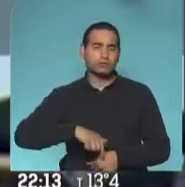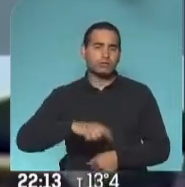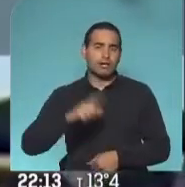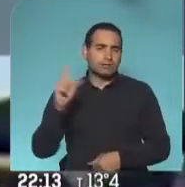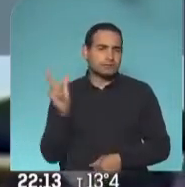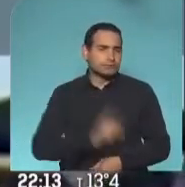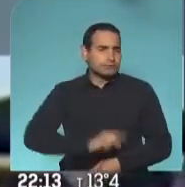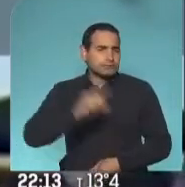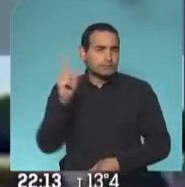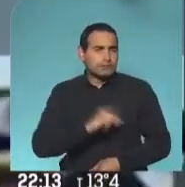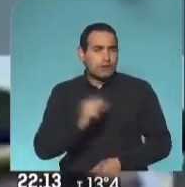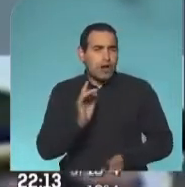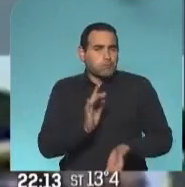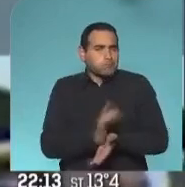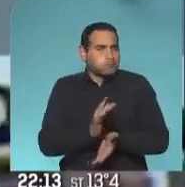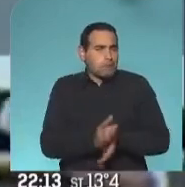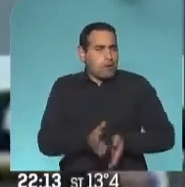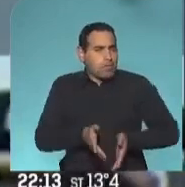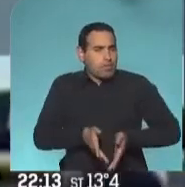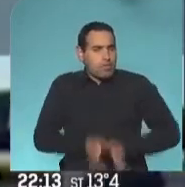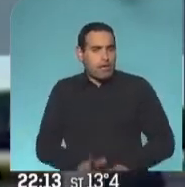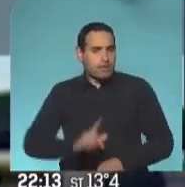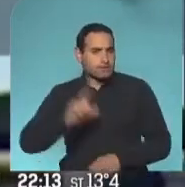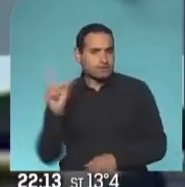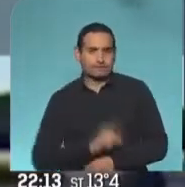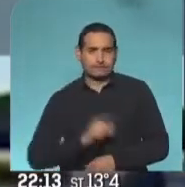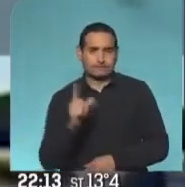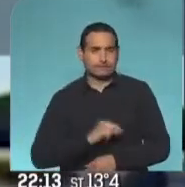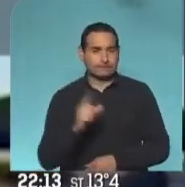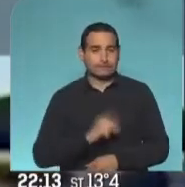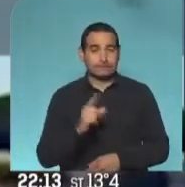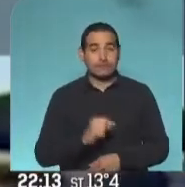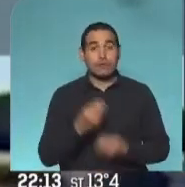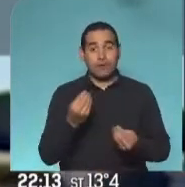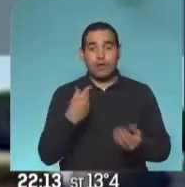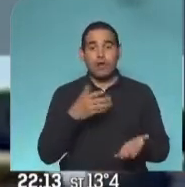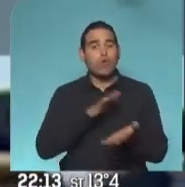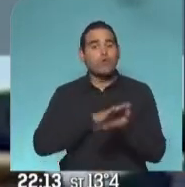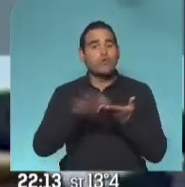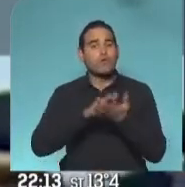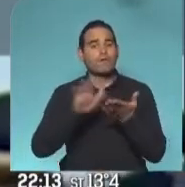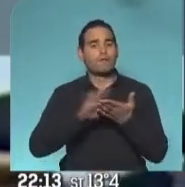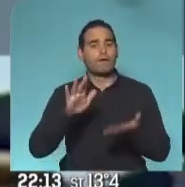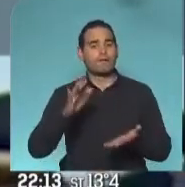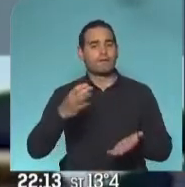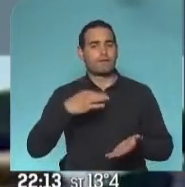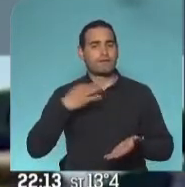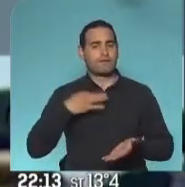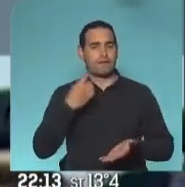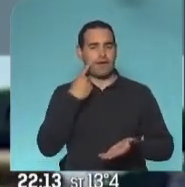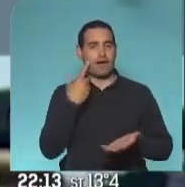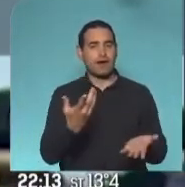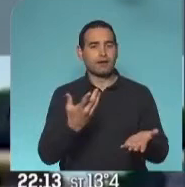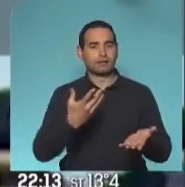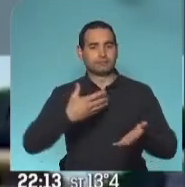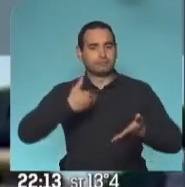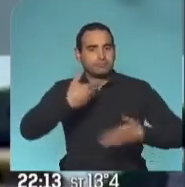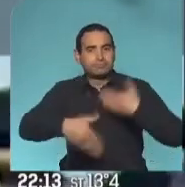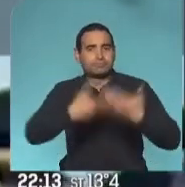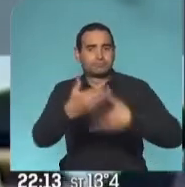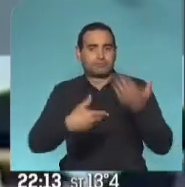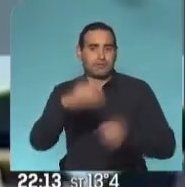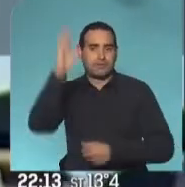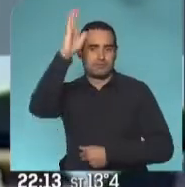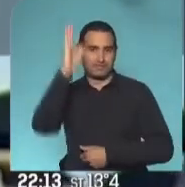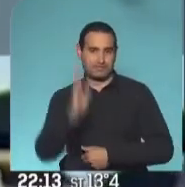Vivemos as dores do parto para que uma nova vida surja para o nosso